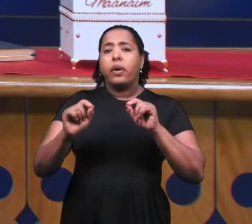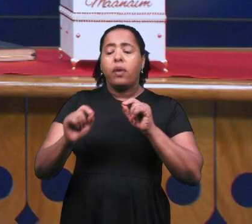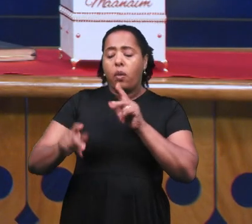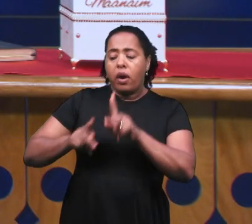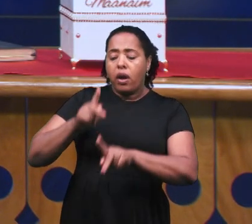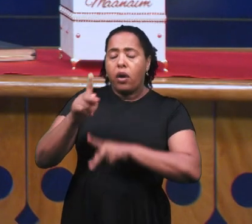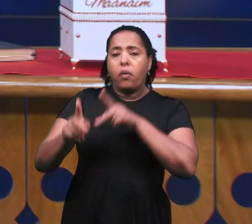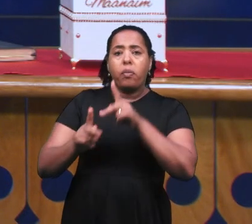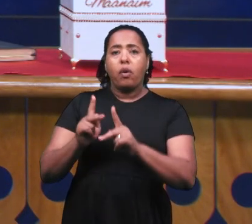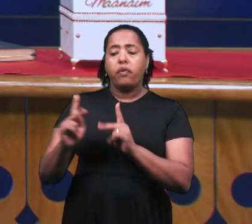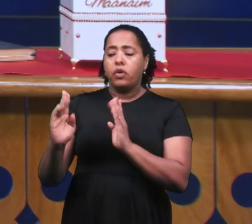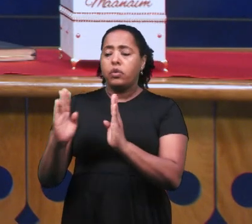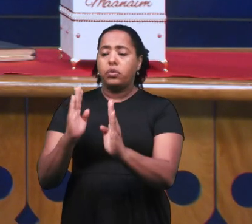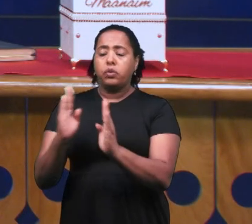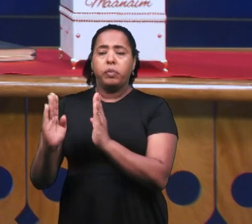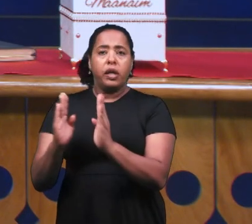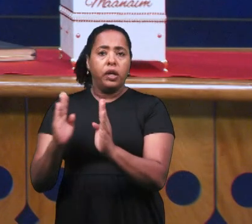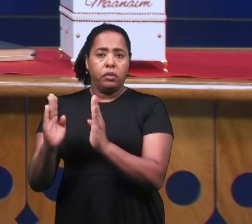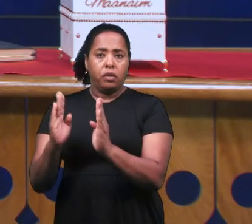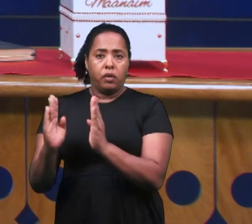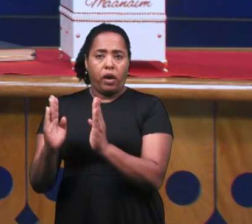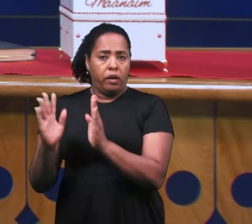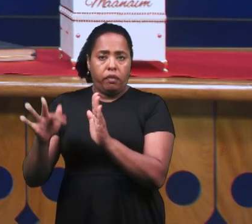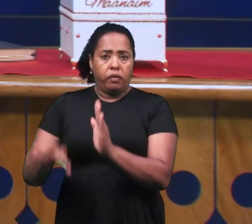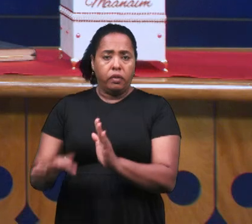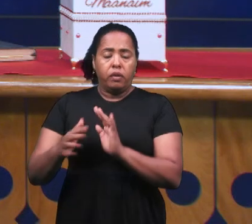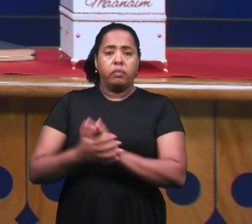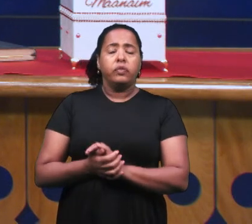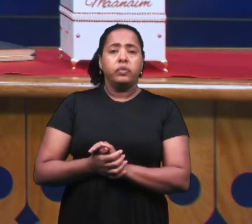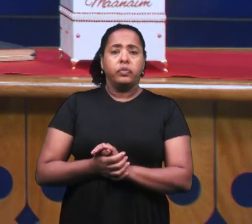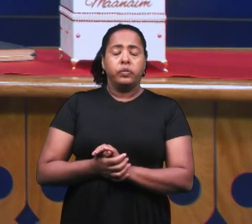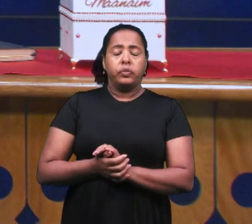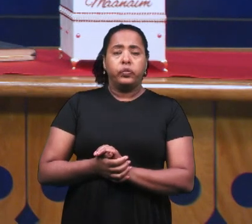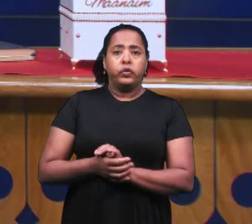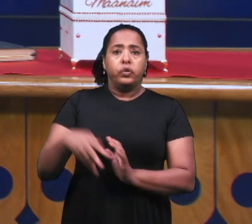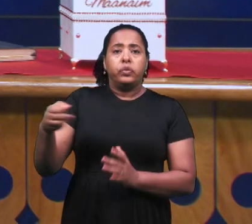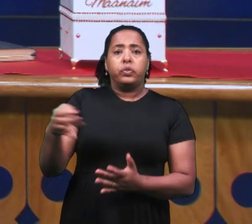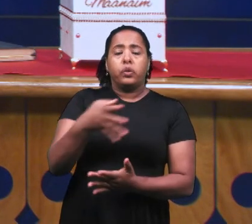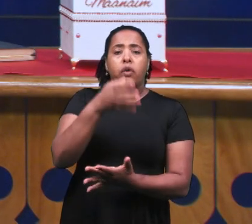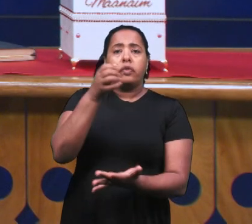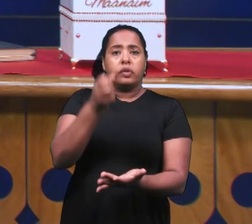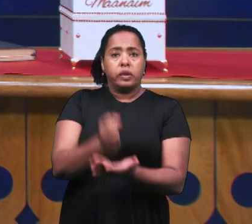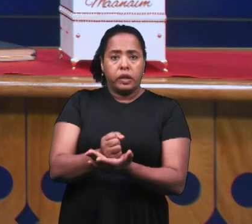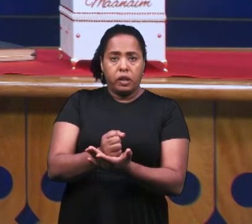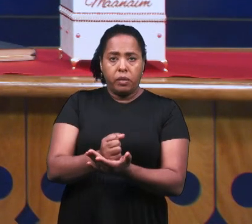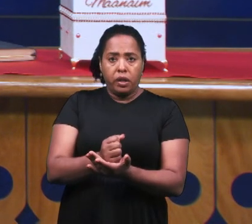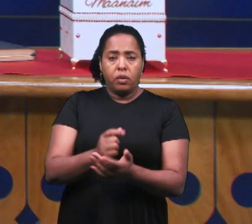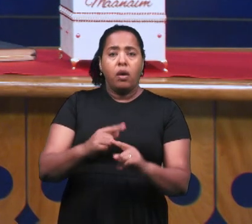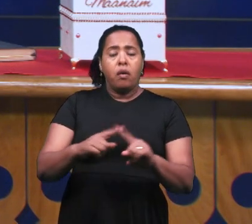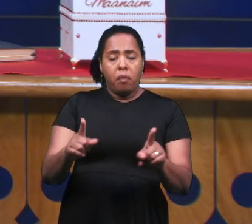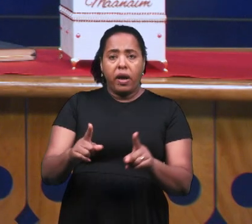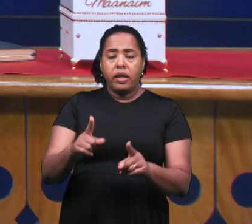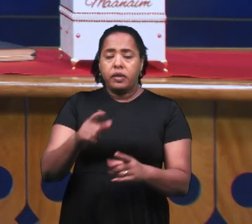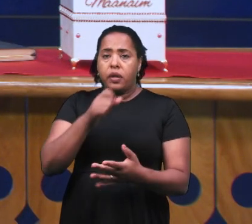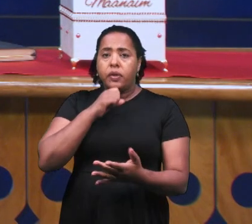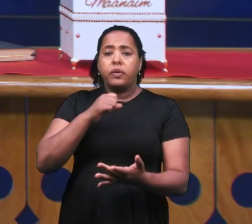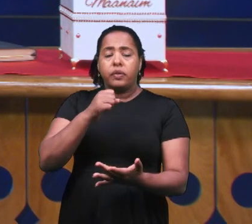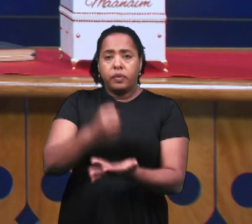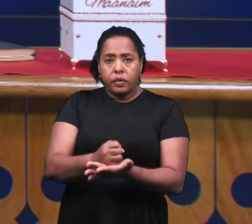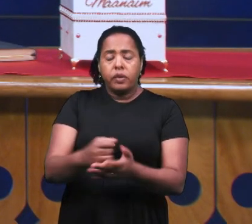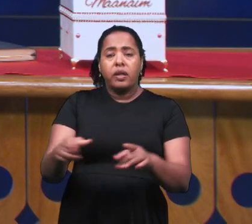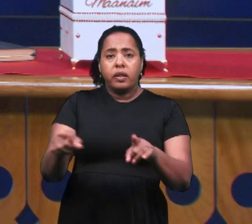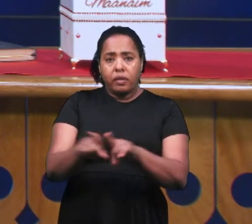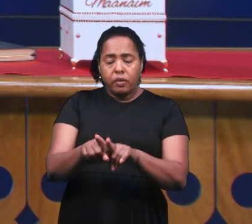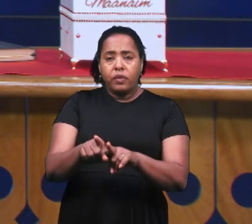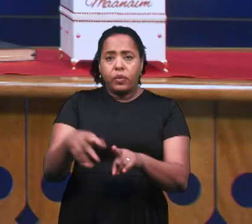só Jesus no Novo Testamento, mas no Velho Testamento. Os chamados profetas menores,